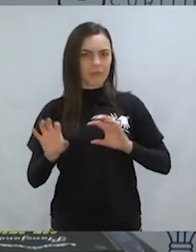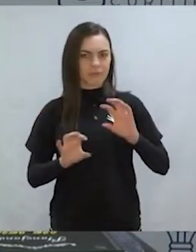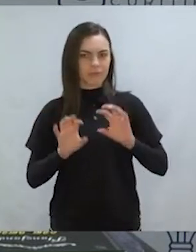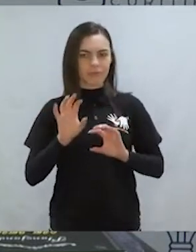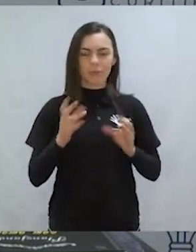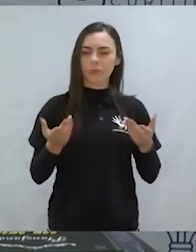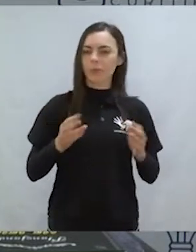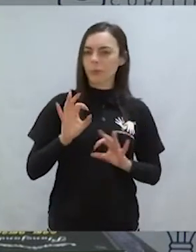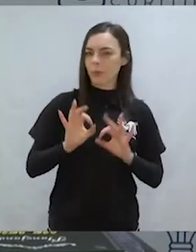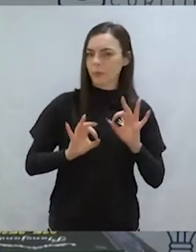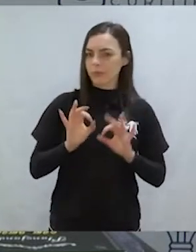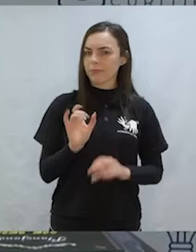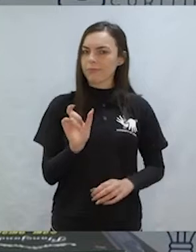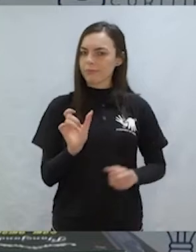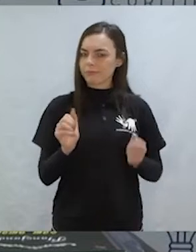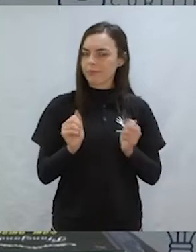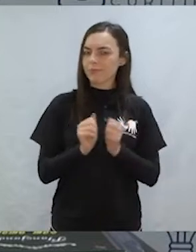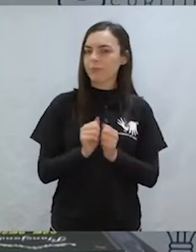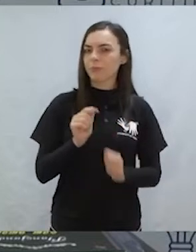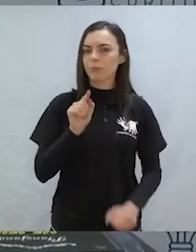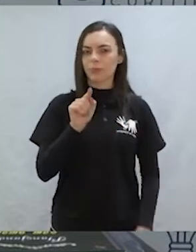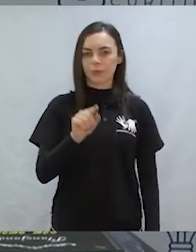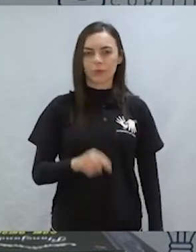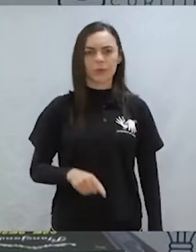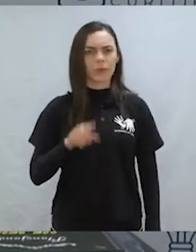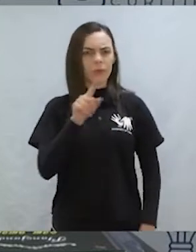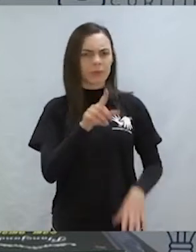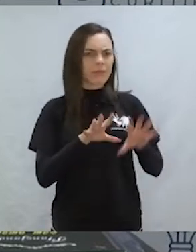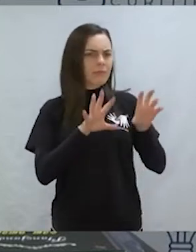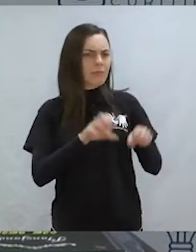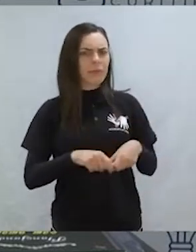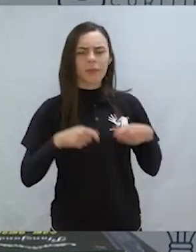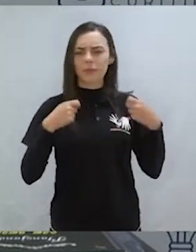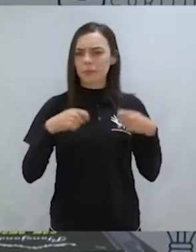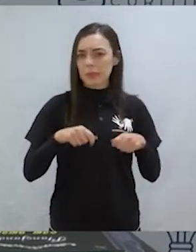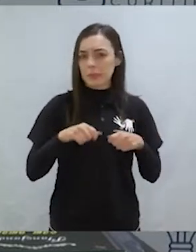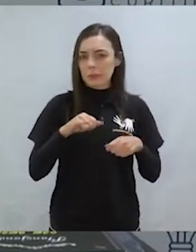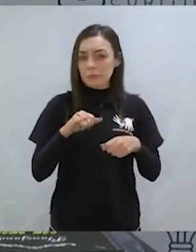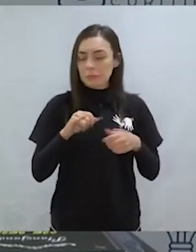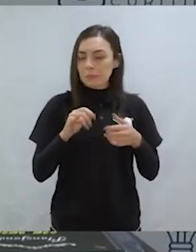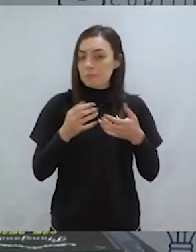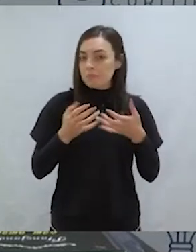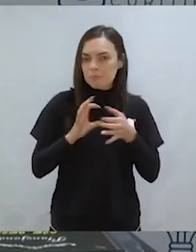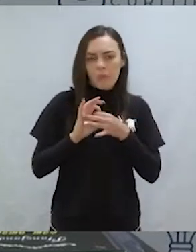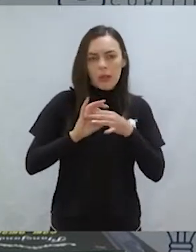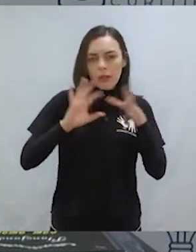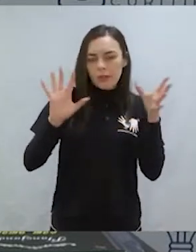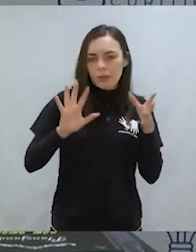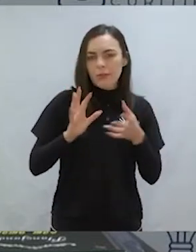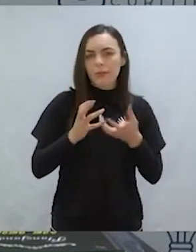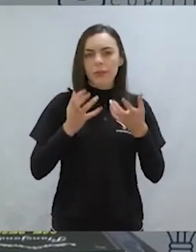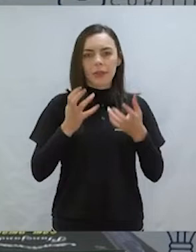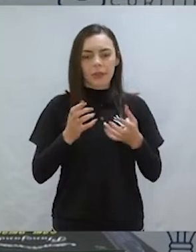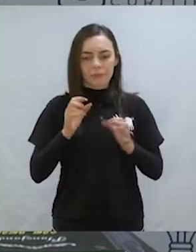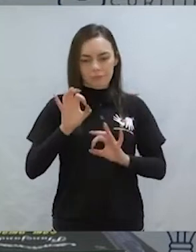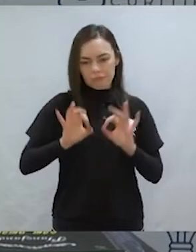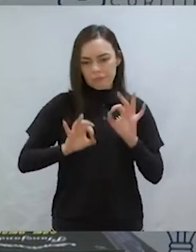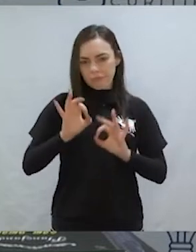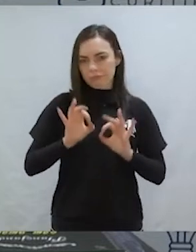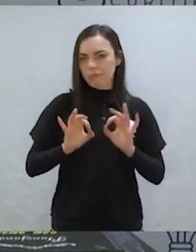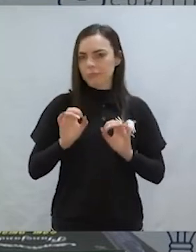móvel para montar essa palavrinha com vocês. Não precisa pegar. Se você quiser pegar o seu